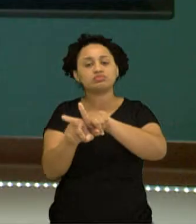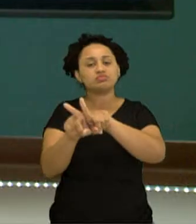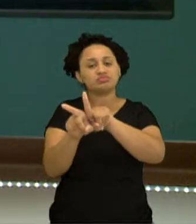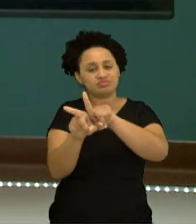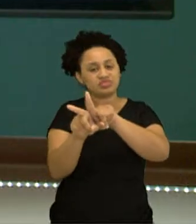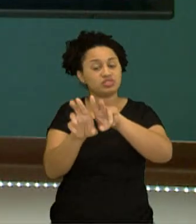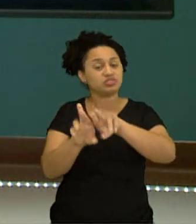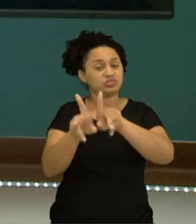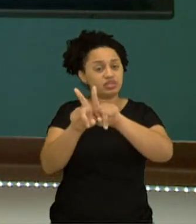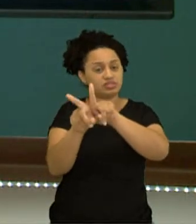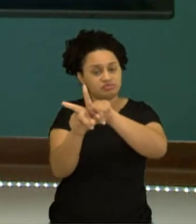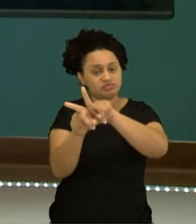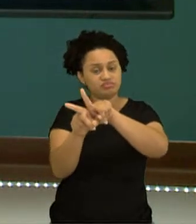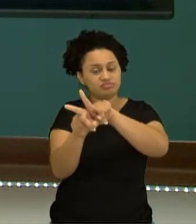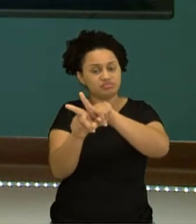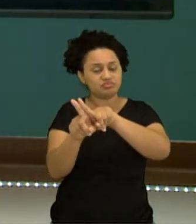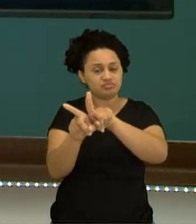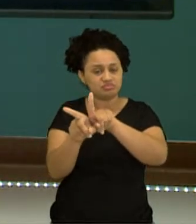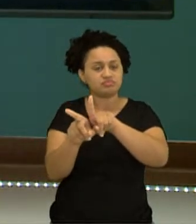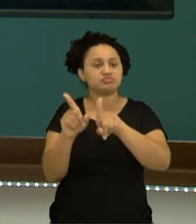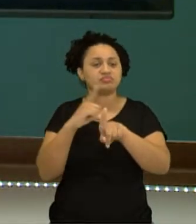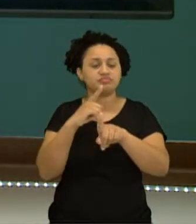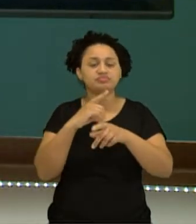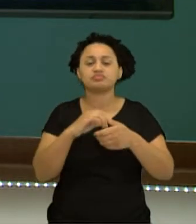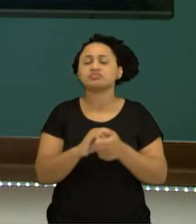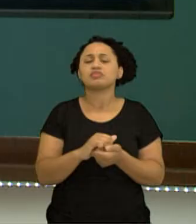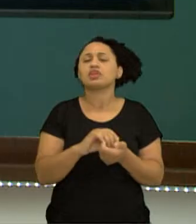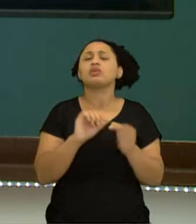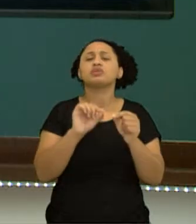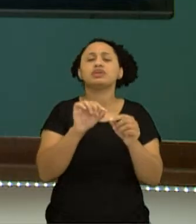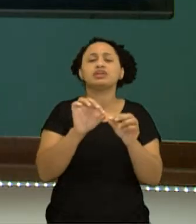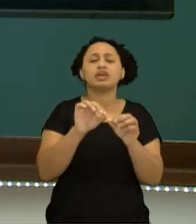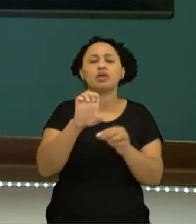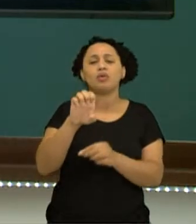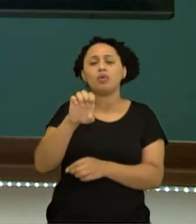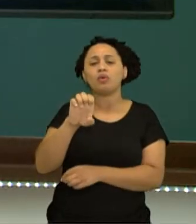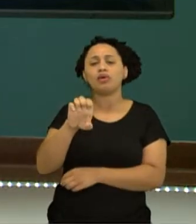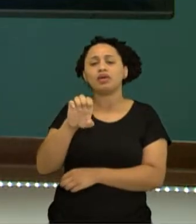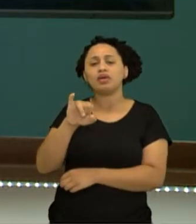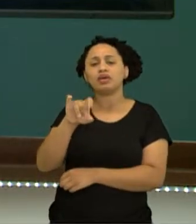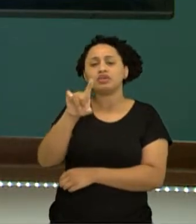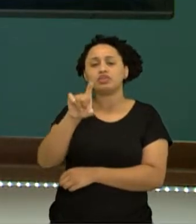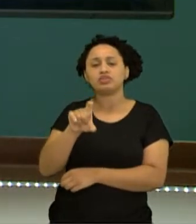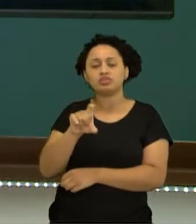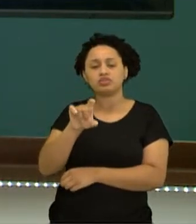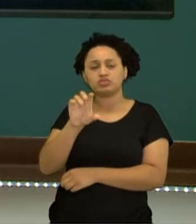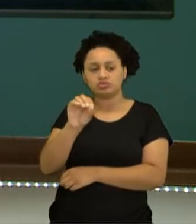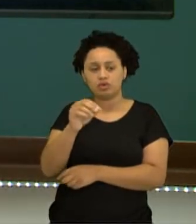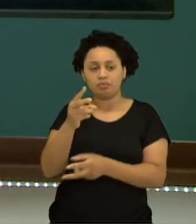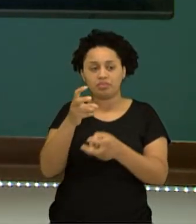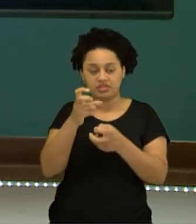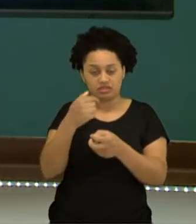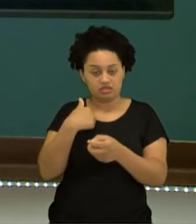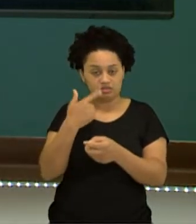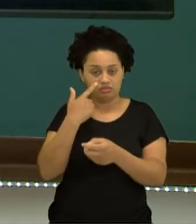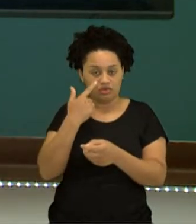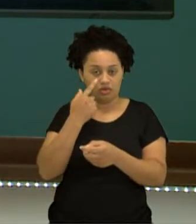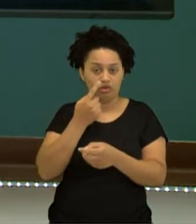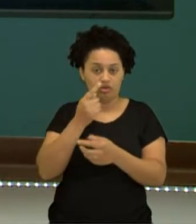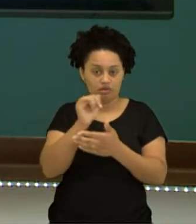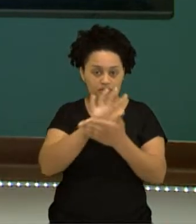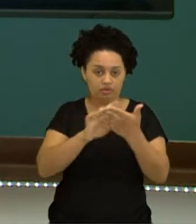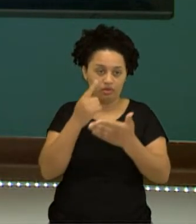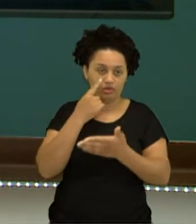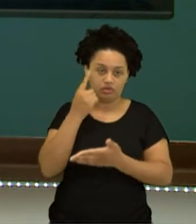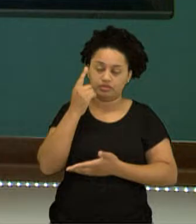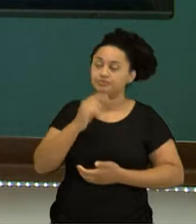90 graus. Daí alguém vai dizer, mas o que quer dizer esse eixo? Vamos relembrar a questão do eixo. Ó, olhem esse pedacinho com o eixo e com